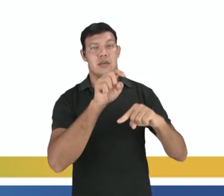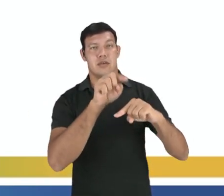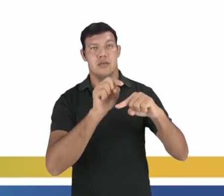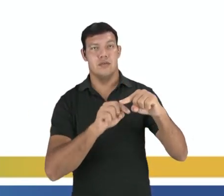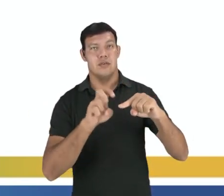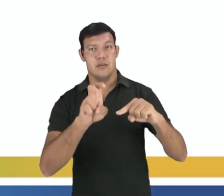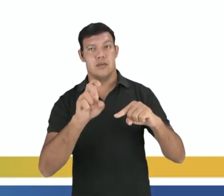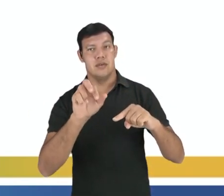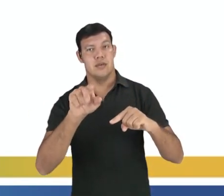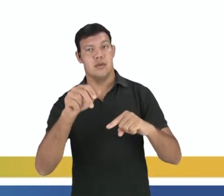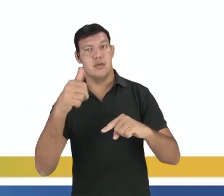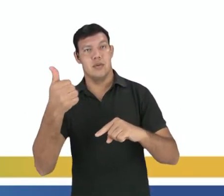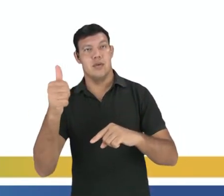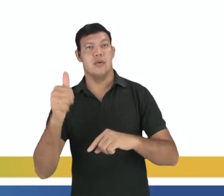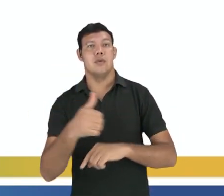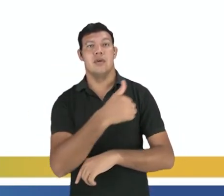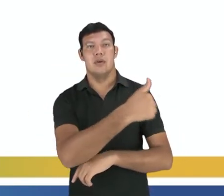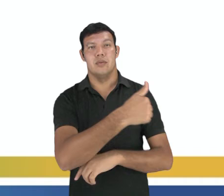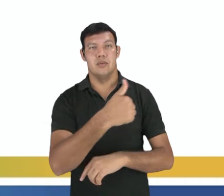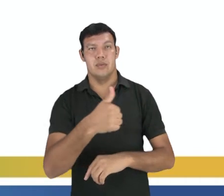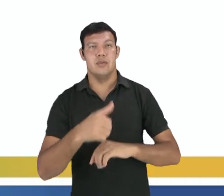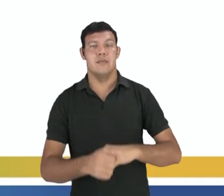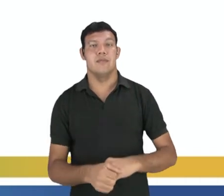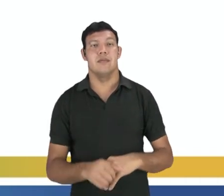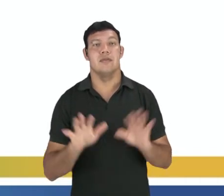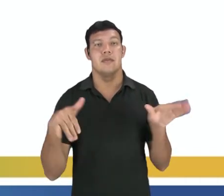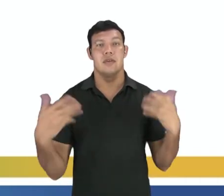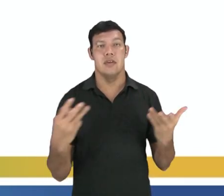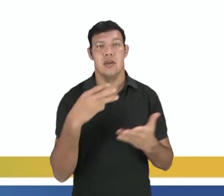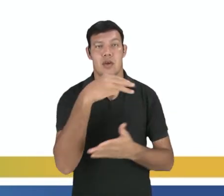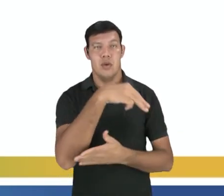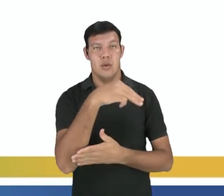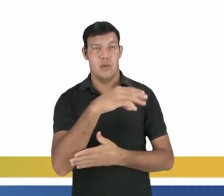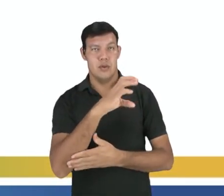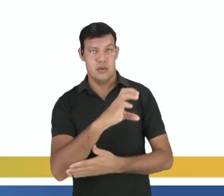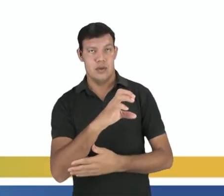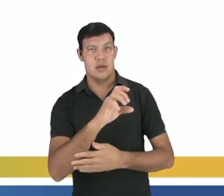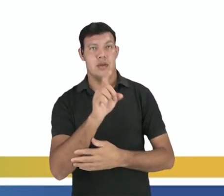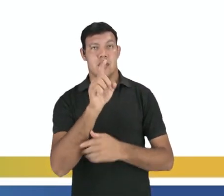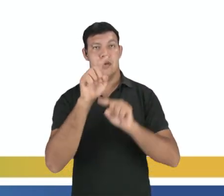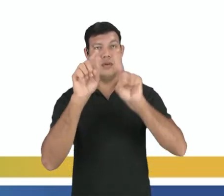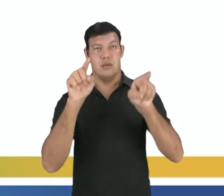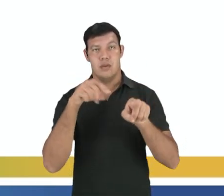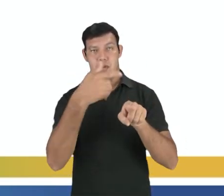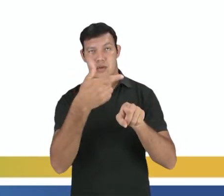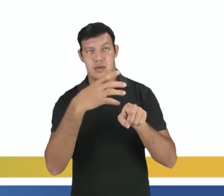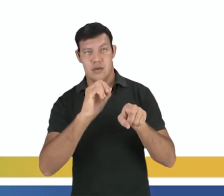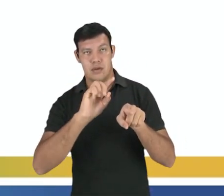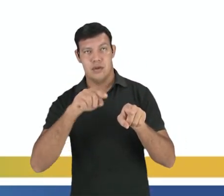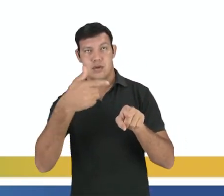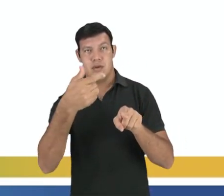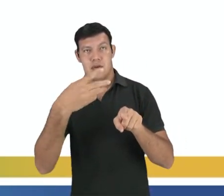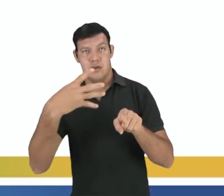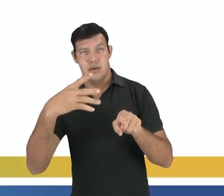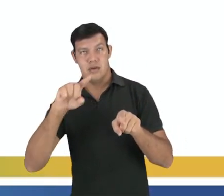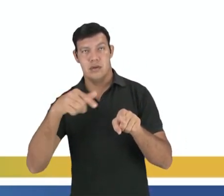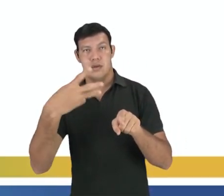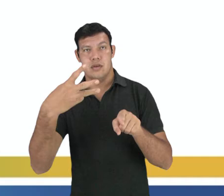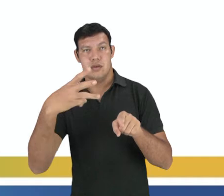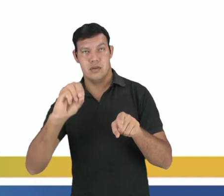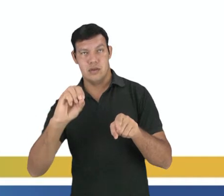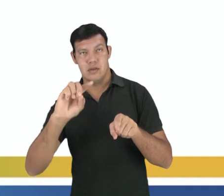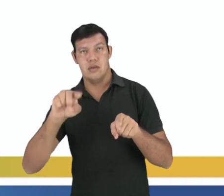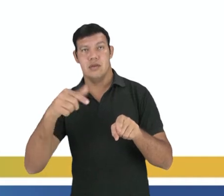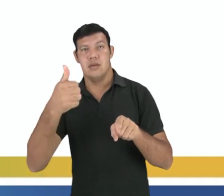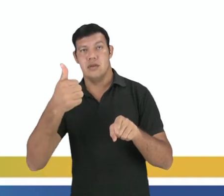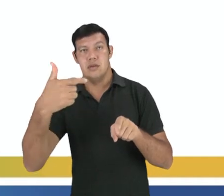24, vezes 5, 120. Assim, o MMC entre 20, 24, 30 e 120 é